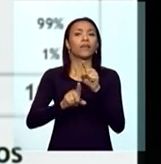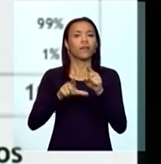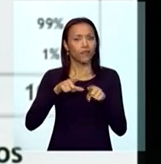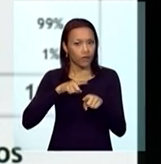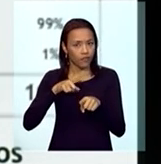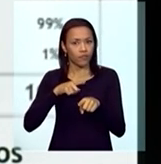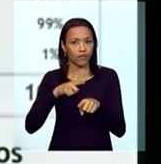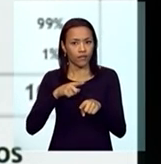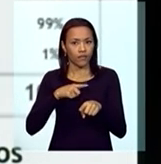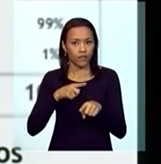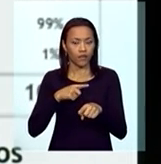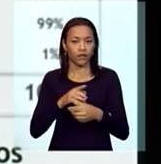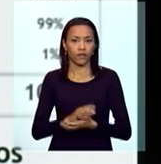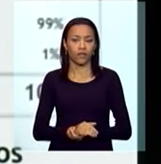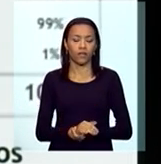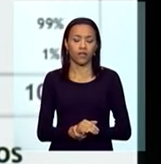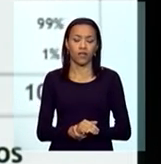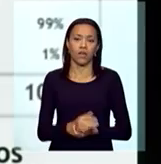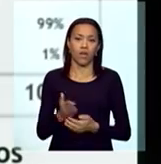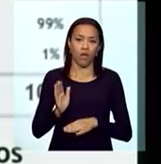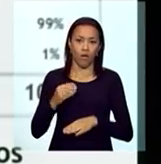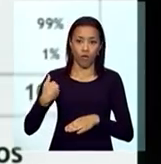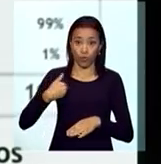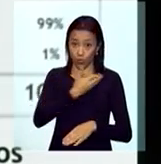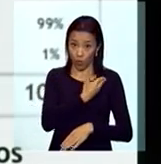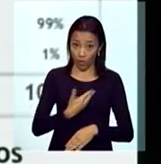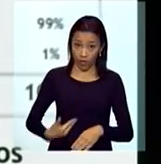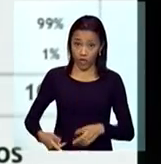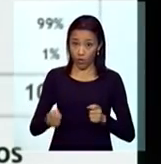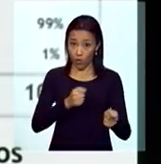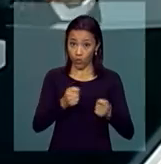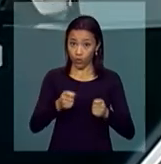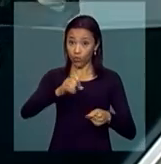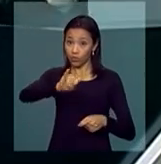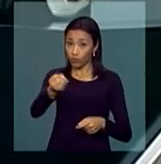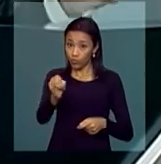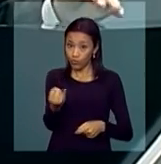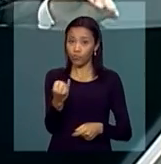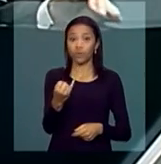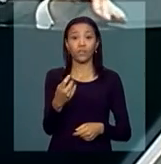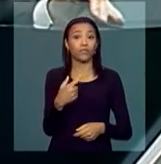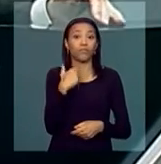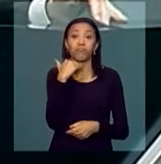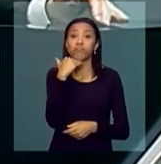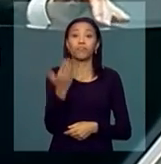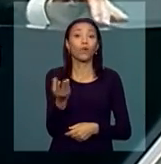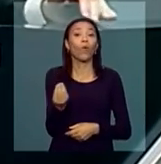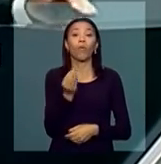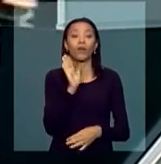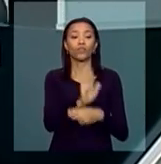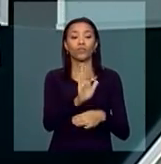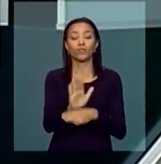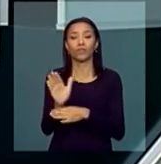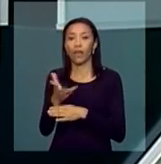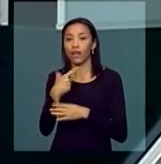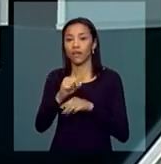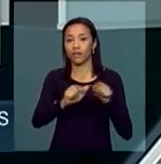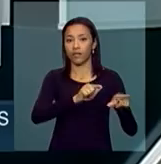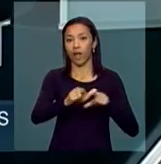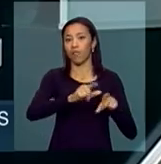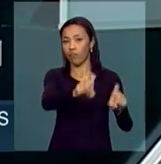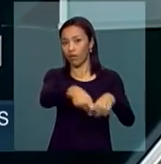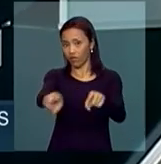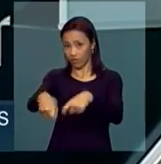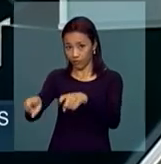a subvenção por parte do governo nas taxas de juros. Senão, nós não poderíamos atender o produtor. E a gente está falando de esse volume